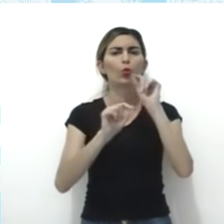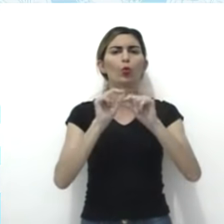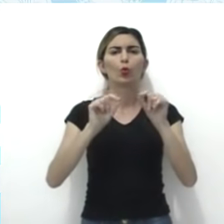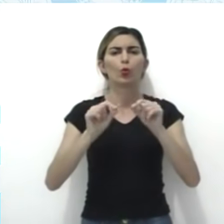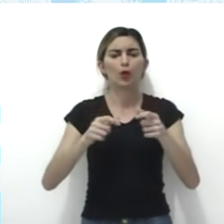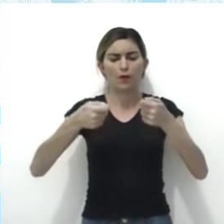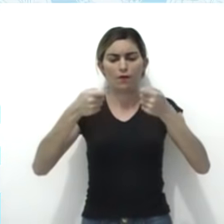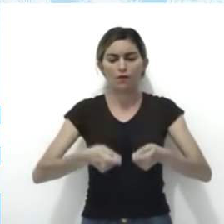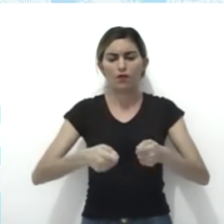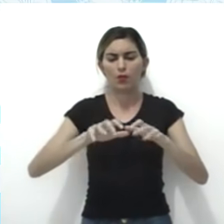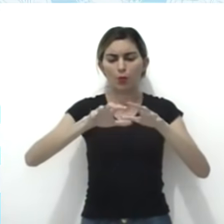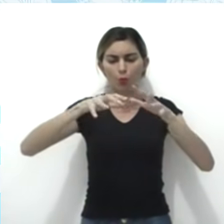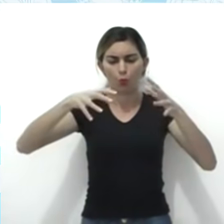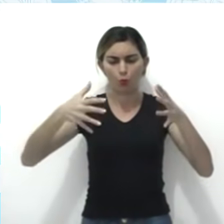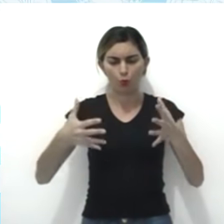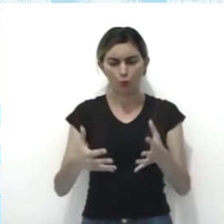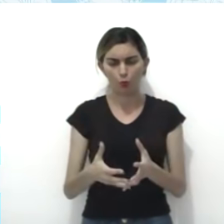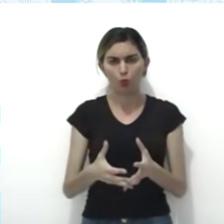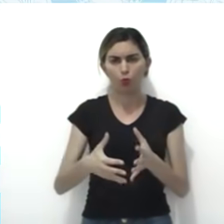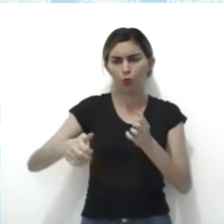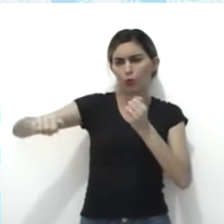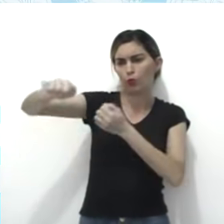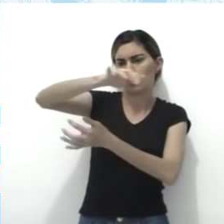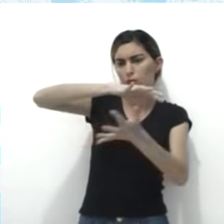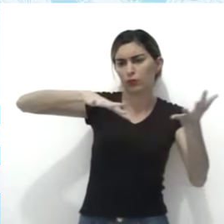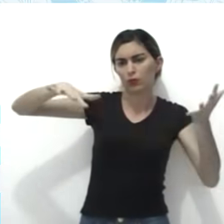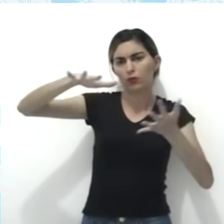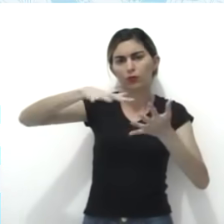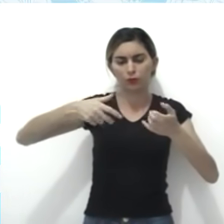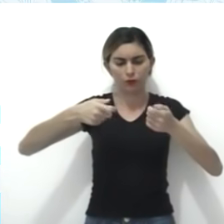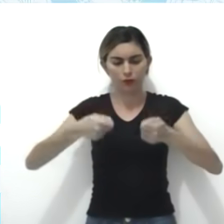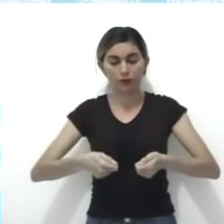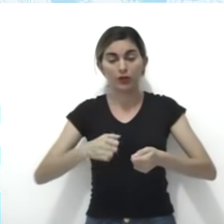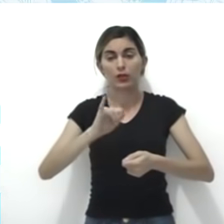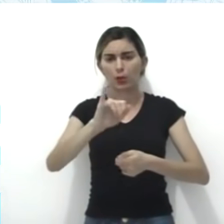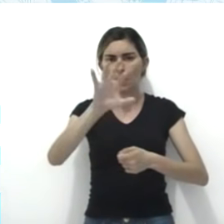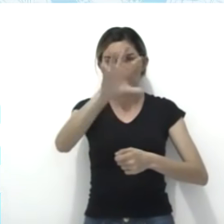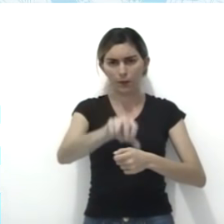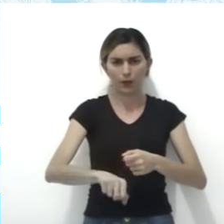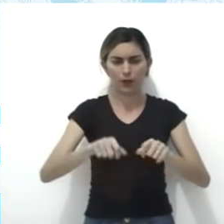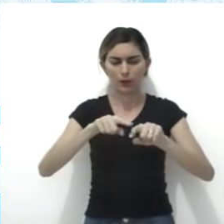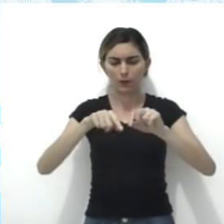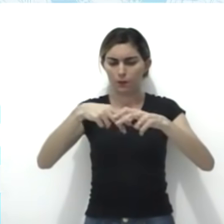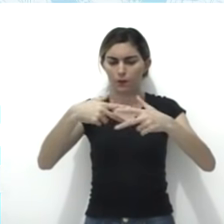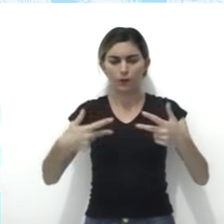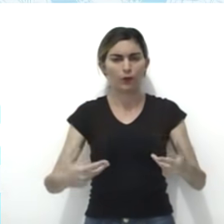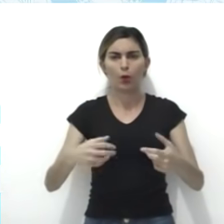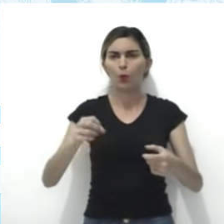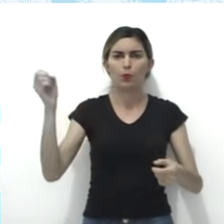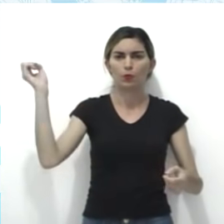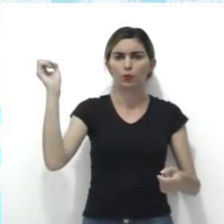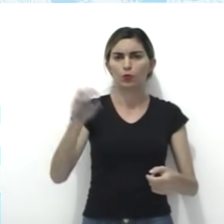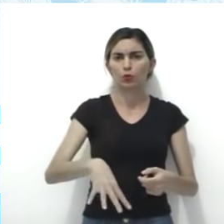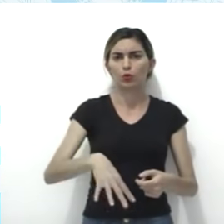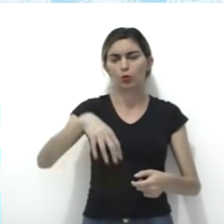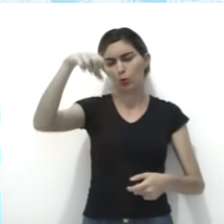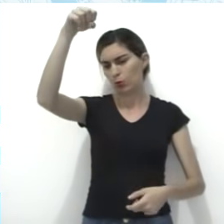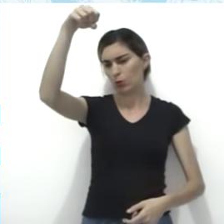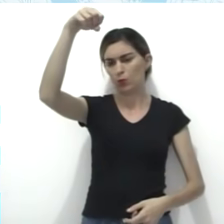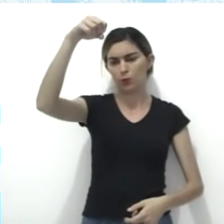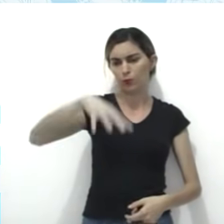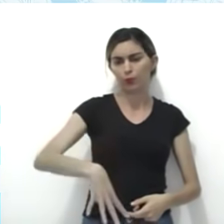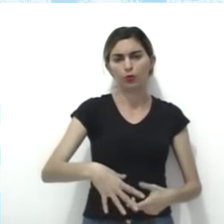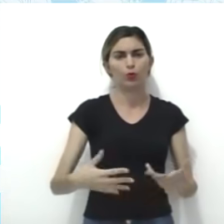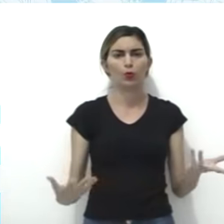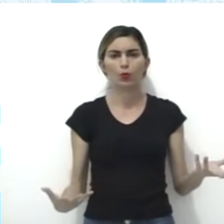isso o que que mantém a gente preso a universo bom se eu pegar um objeto e soltar